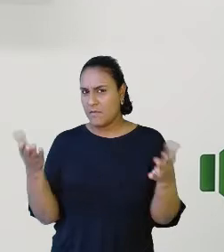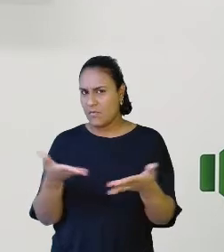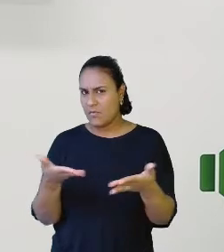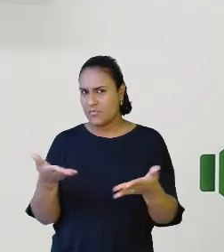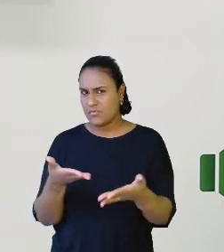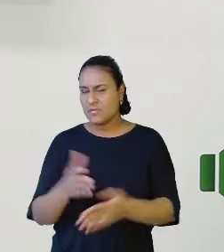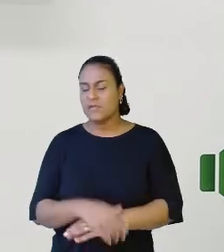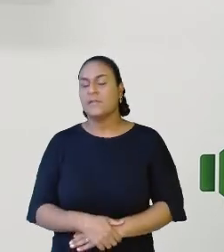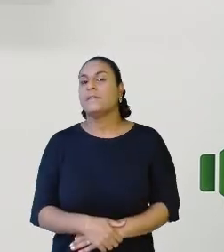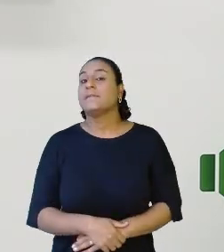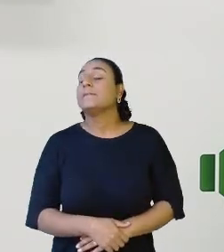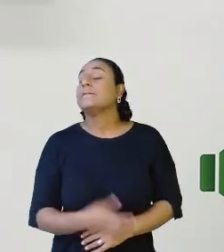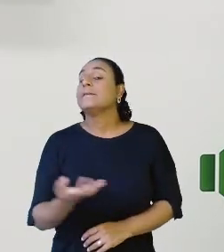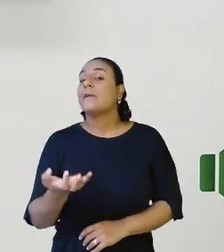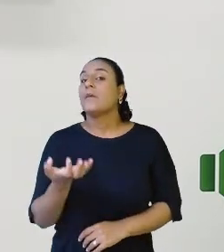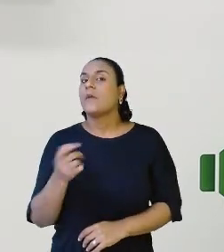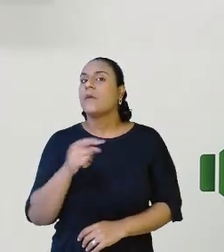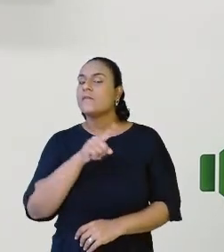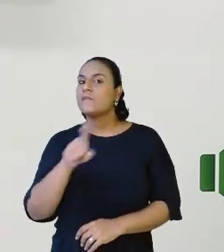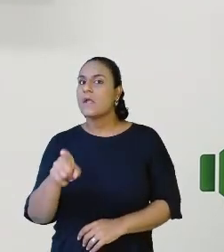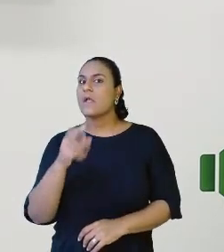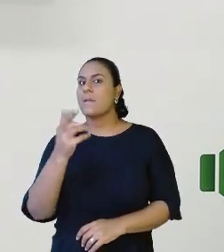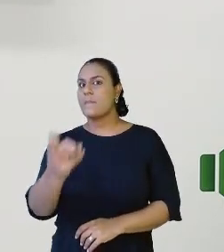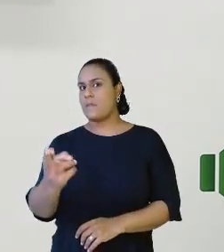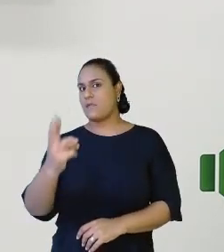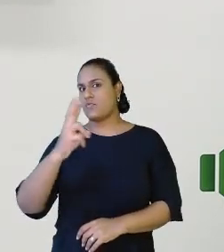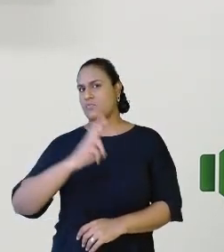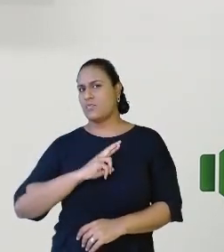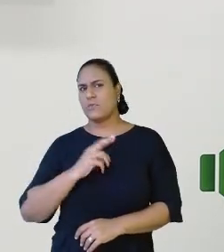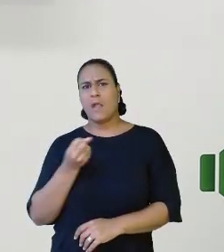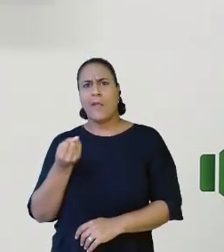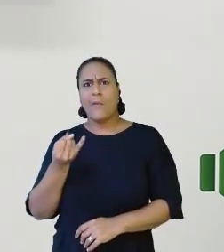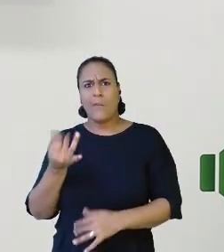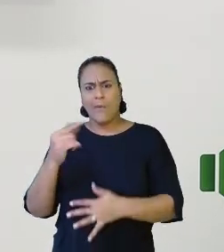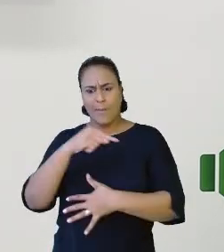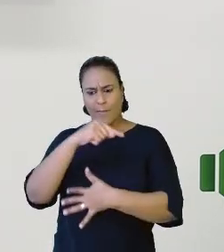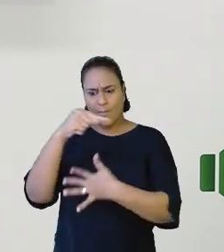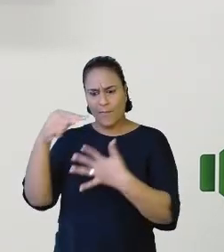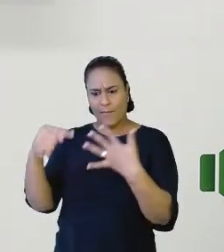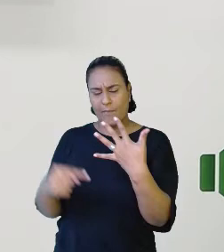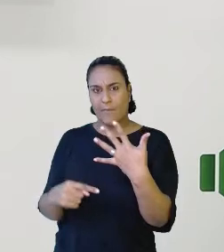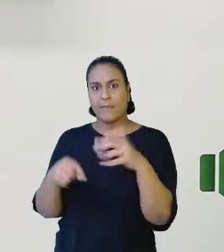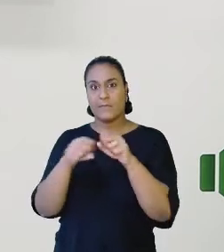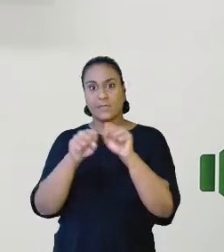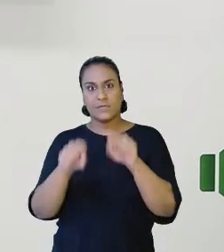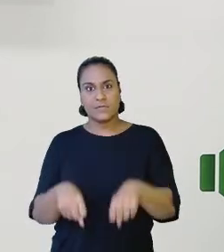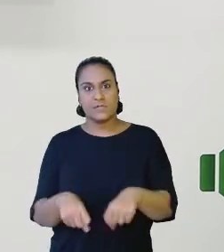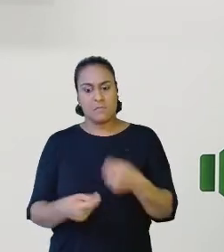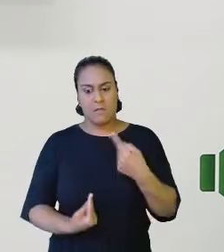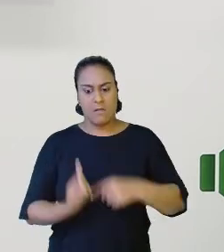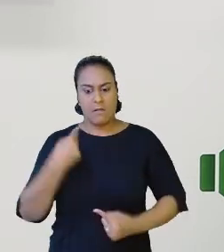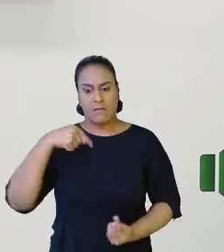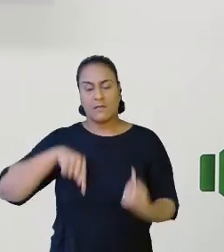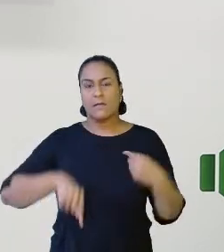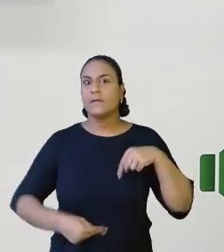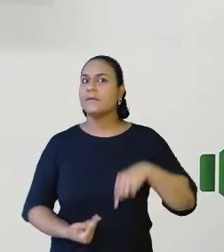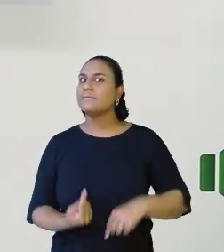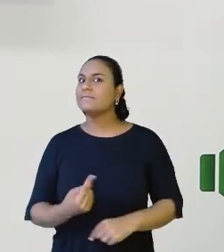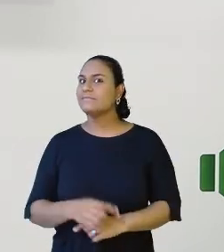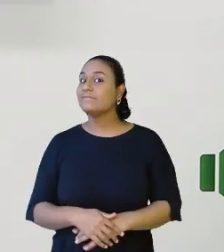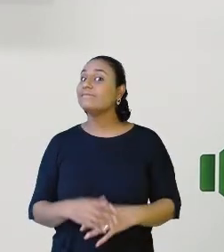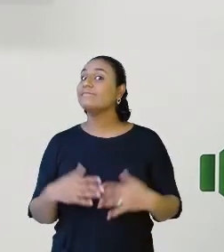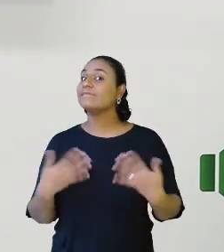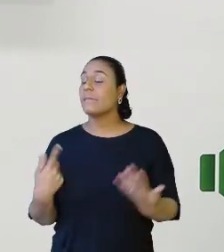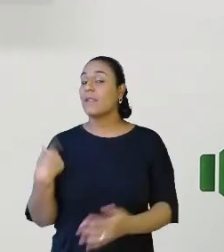hoje. E aí eu quero que vocês respondam. Quais os componentes do sistema circulatório? E aí? O nosso